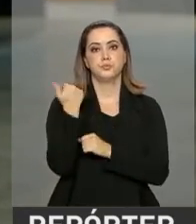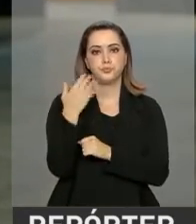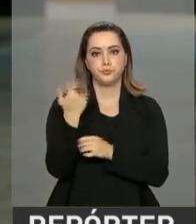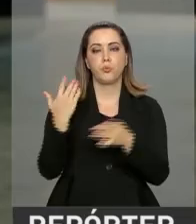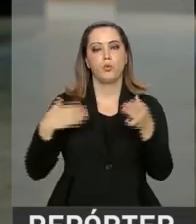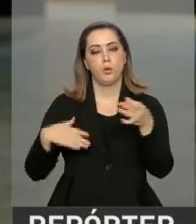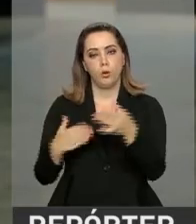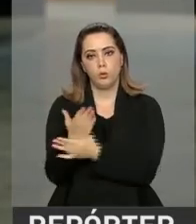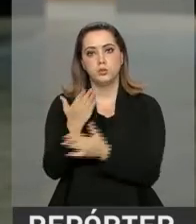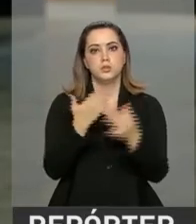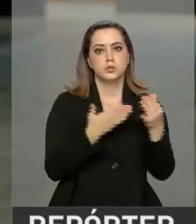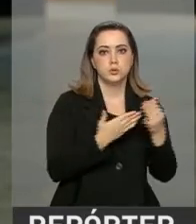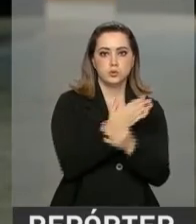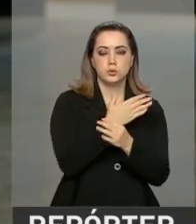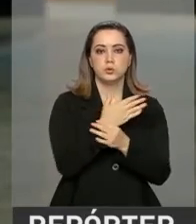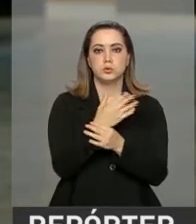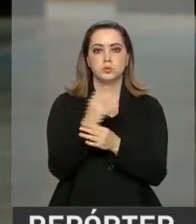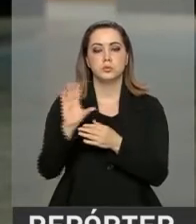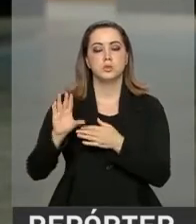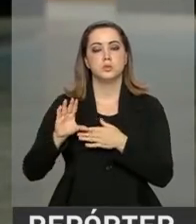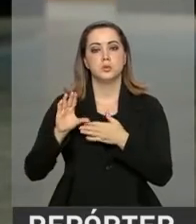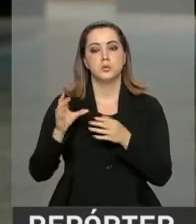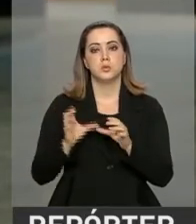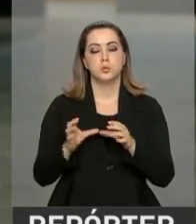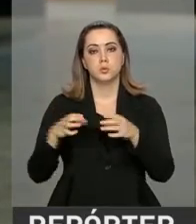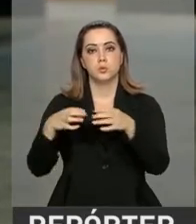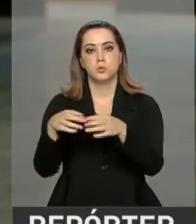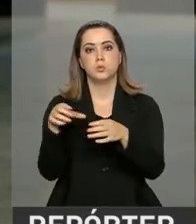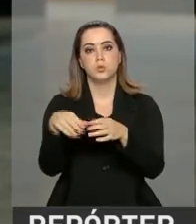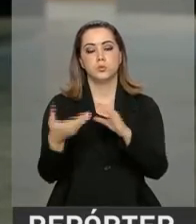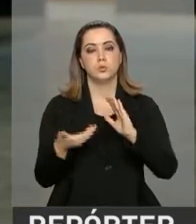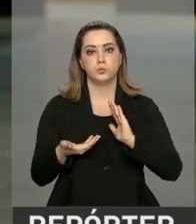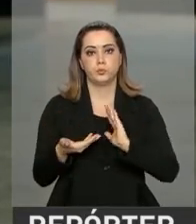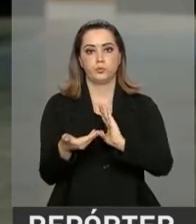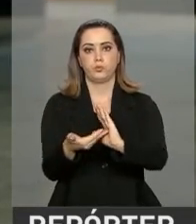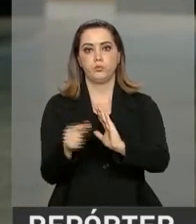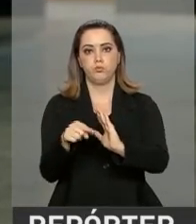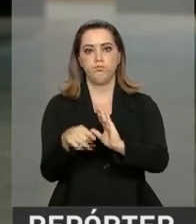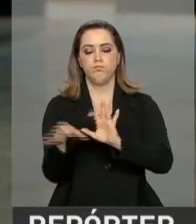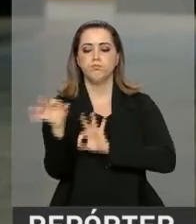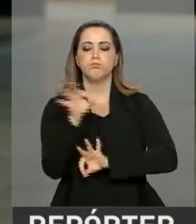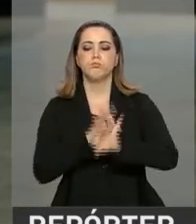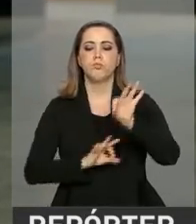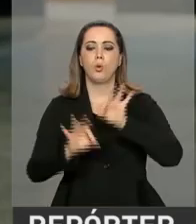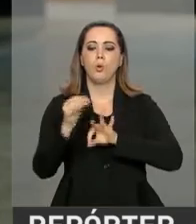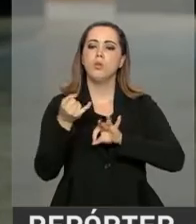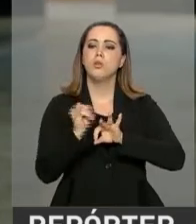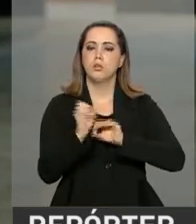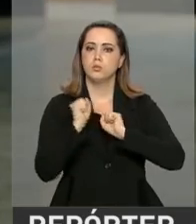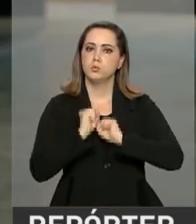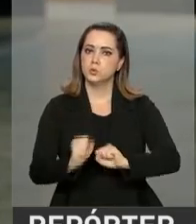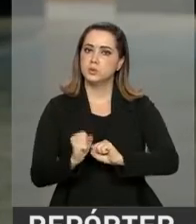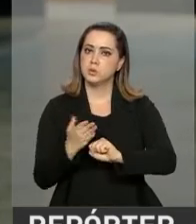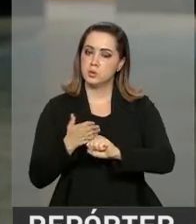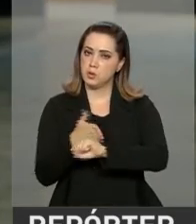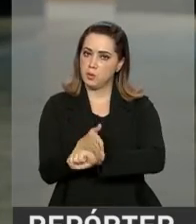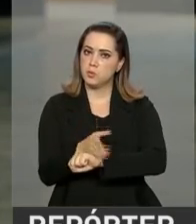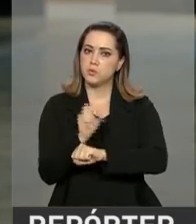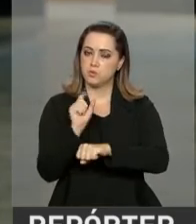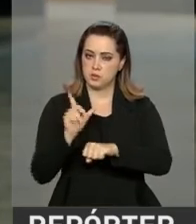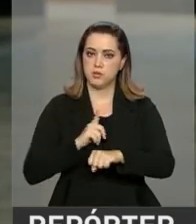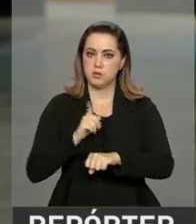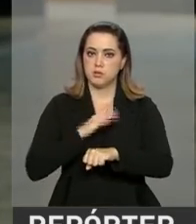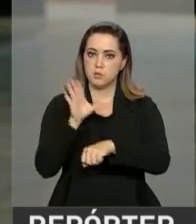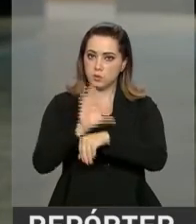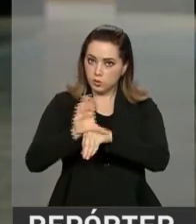passou pela Comissão de Constituição e Justiça da Câmara dos Deputados, que analisa a admissibilidade da proposta em termos constitucionais,